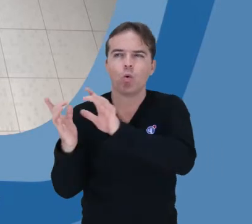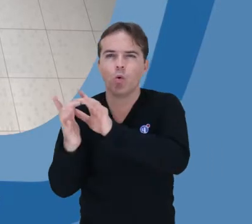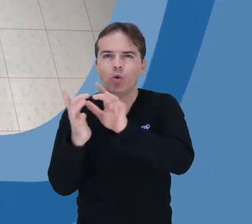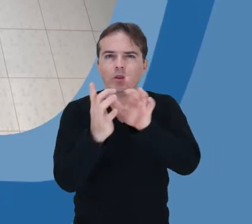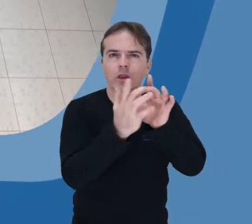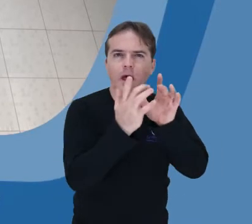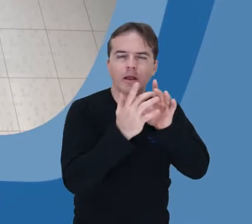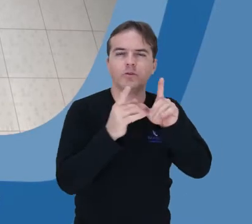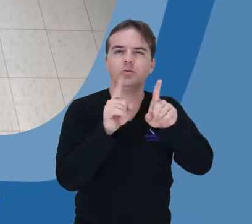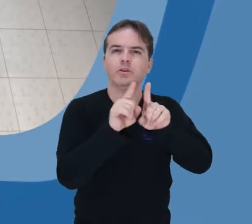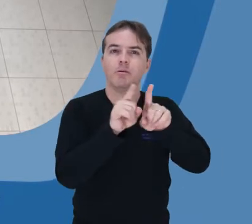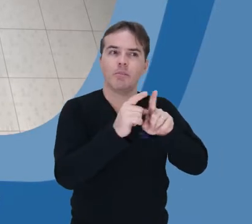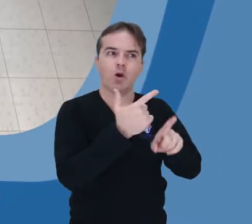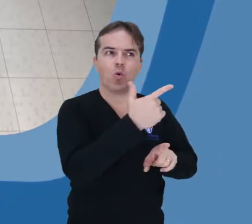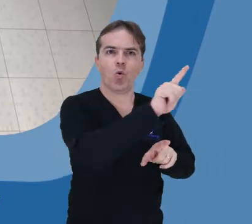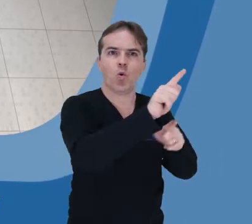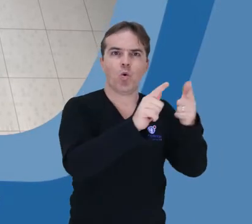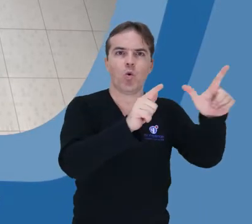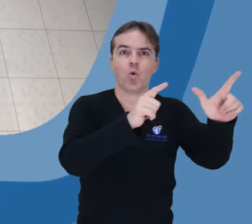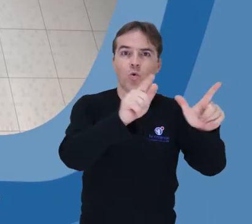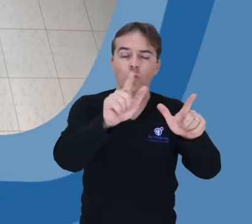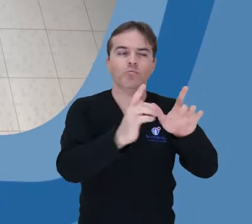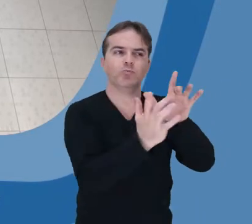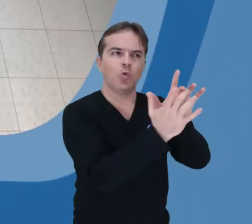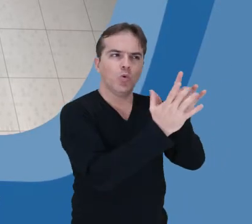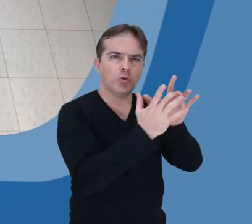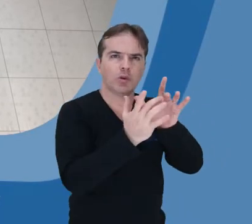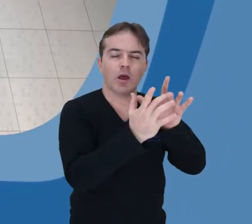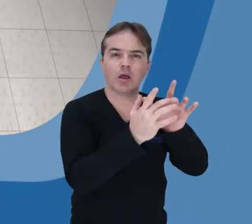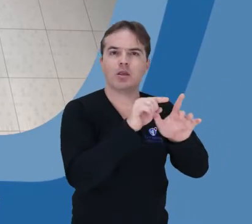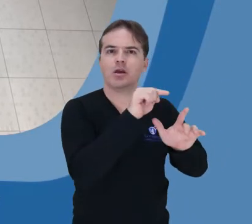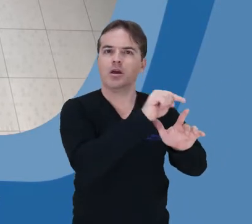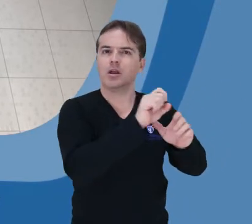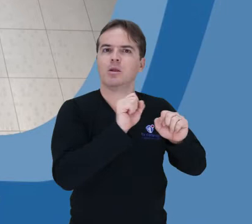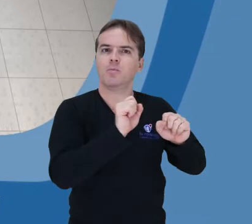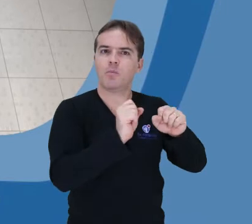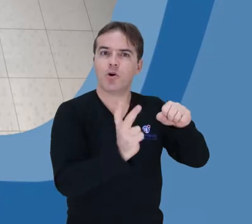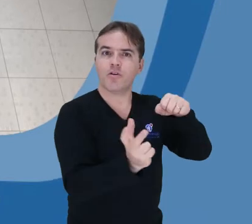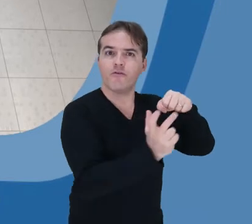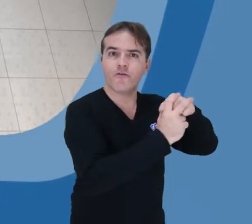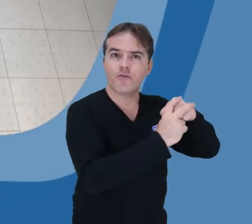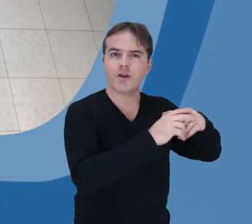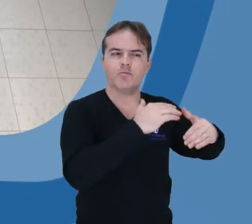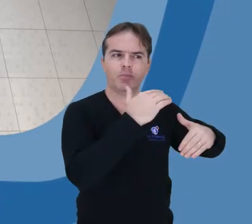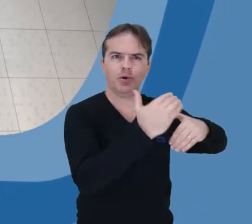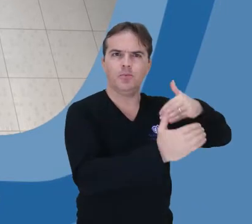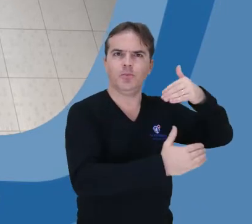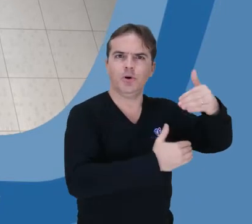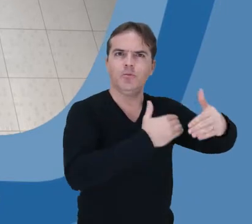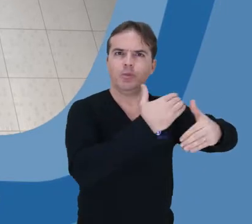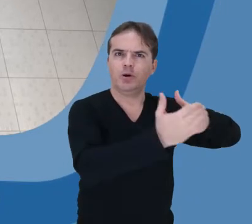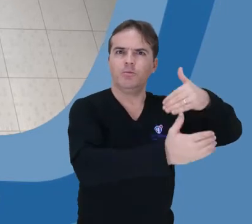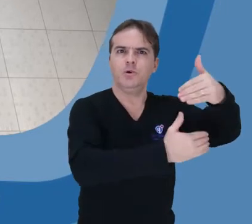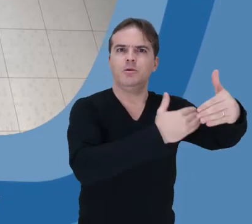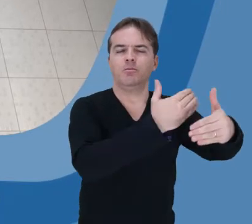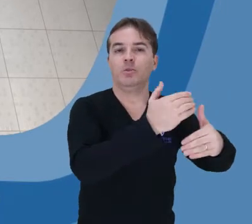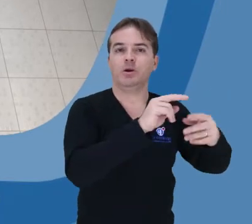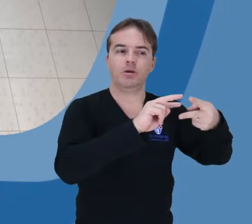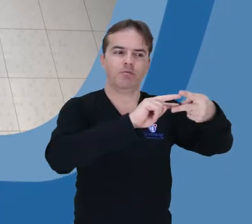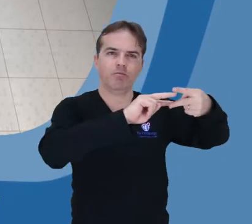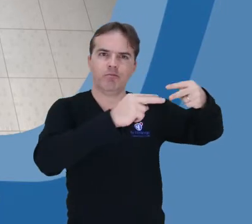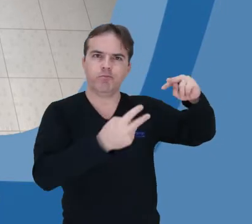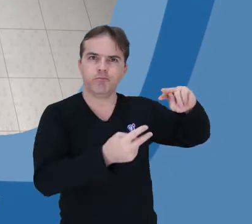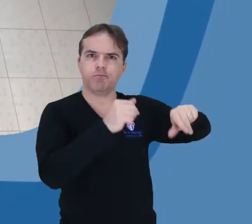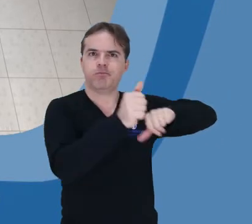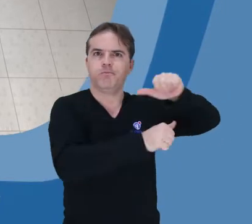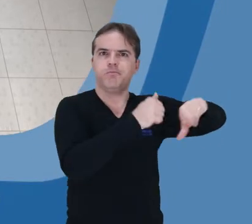ele também infecta, faz com que esse indivíduo adquira e vá adquirindo ao longo das suas replicações e da sua biologia de divisão